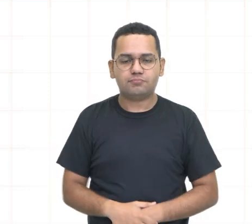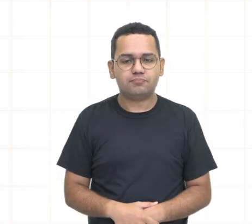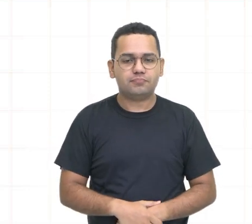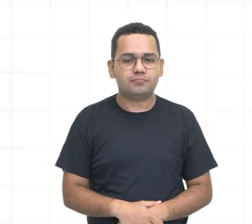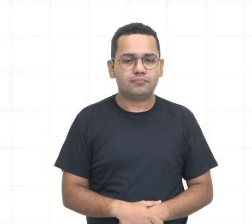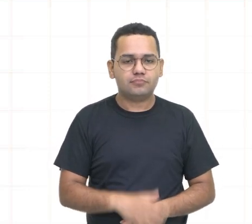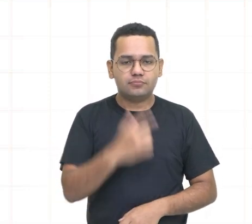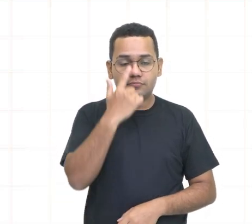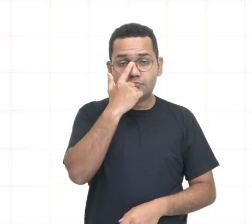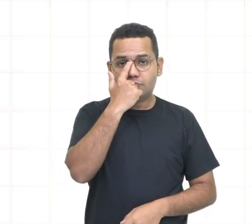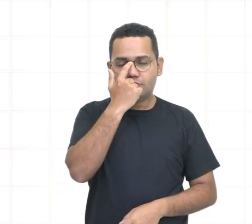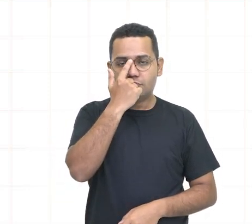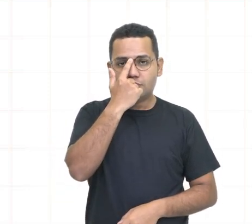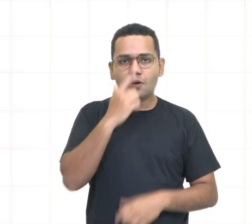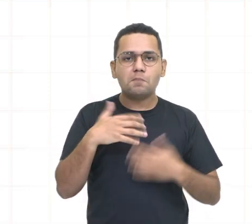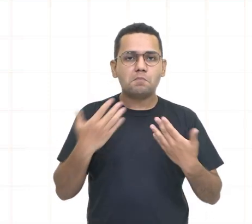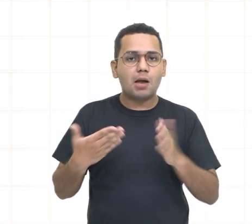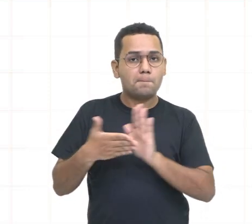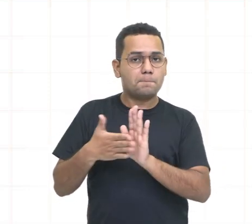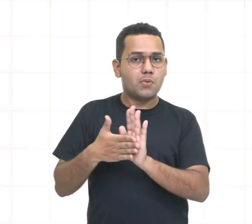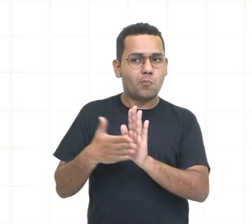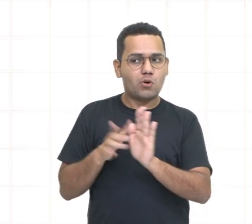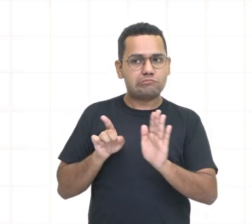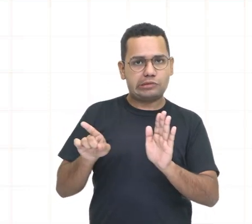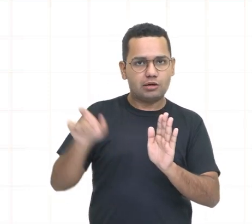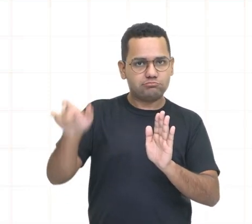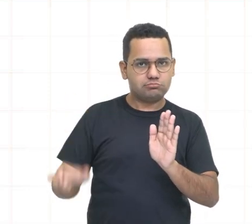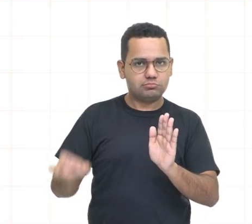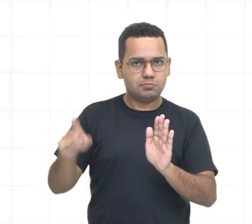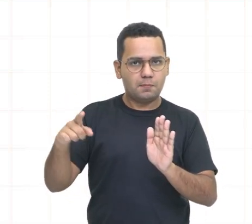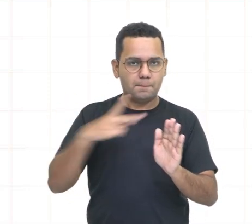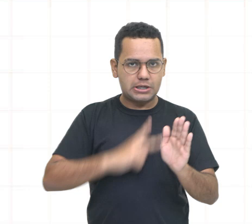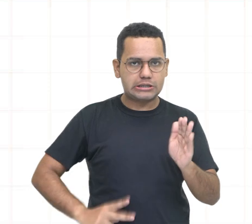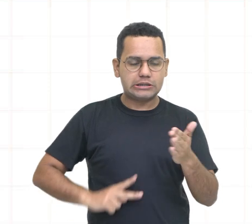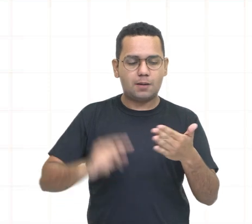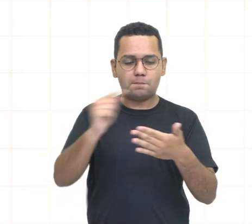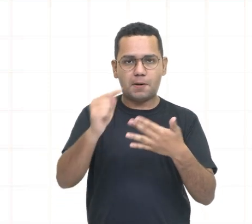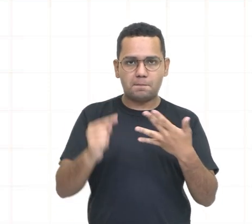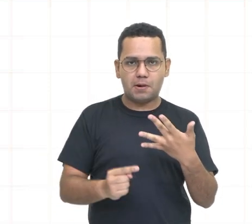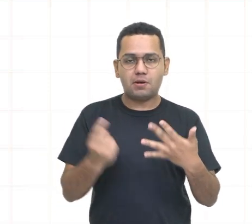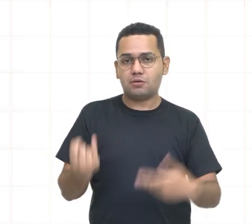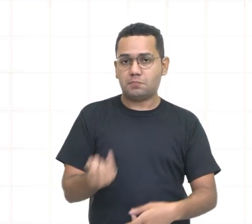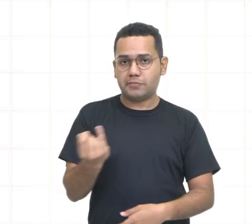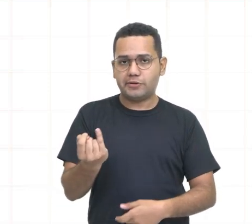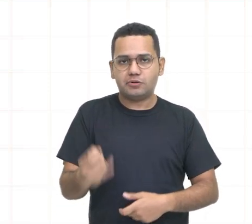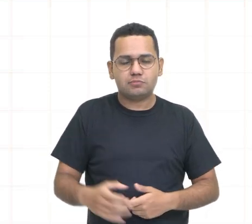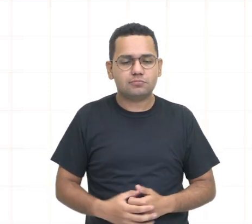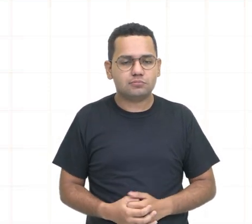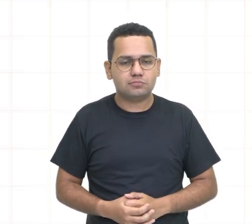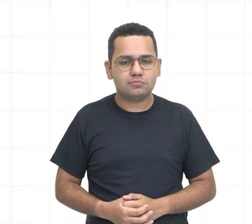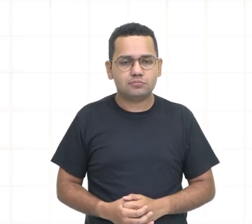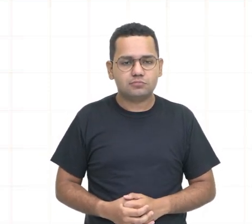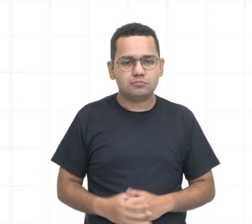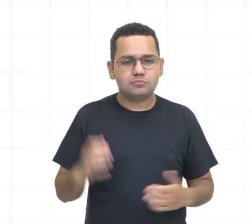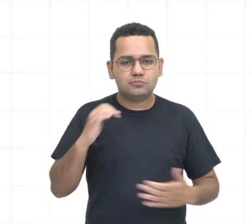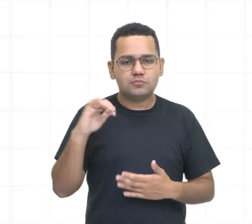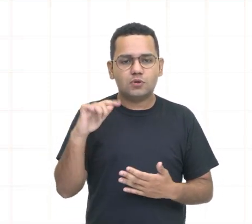você tem justamente essa política de privatizações e que vai ficar muito marcado. Tá?